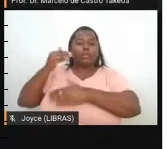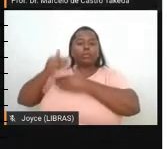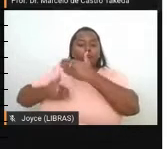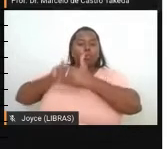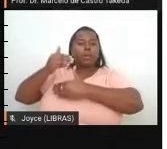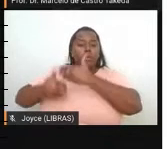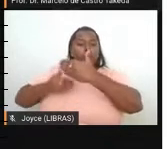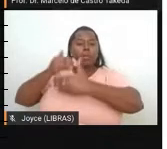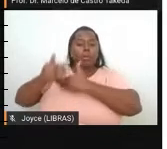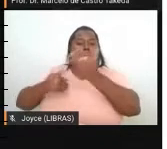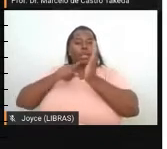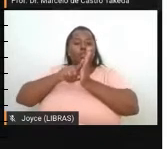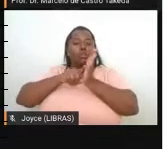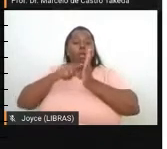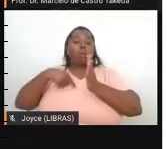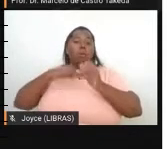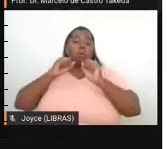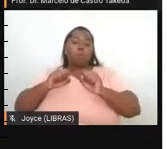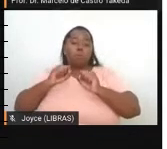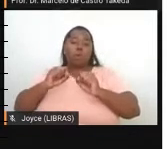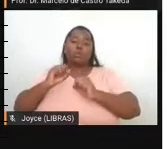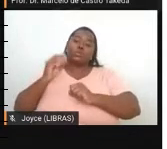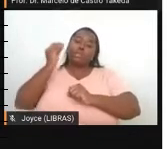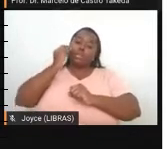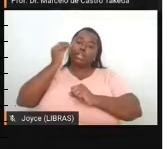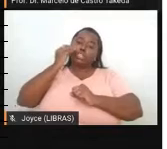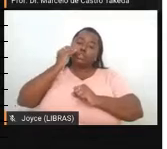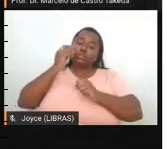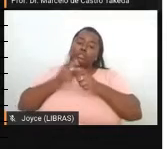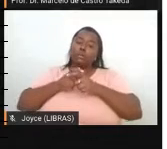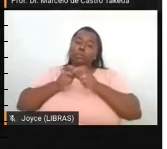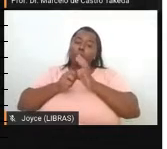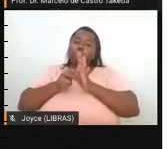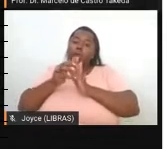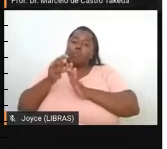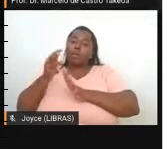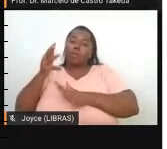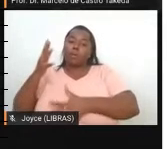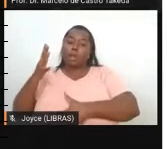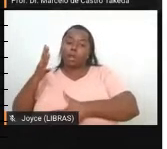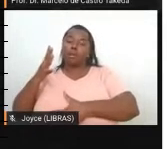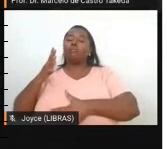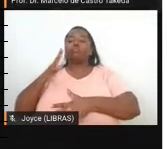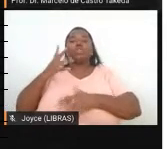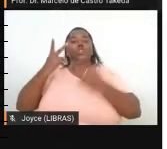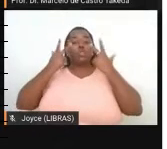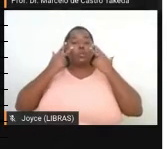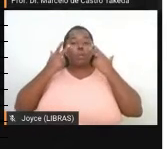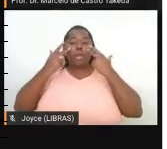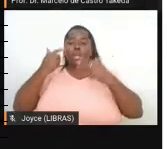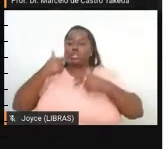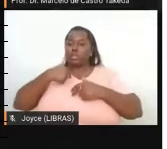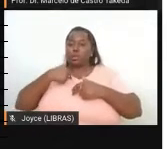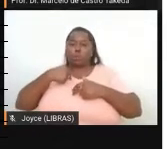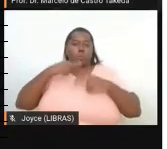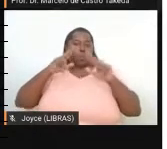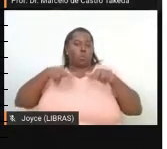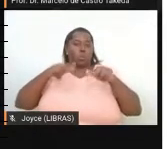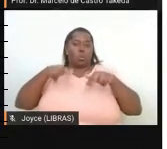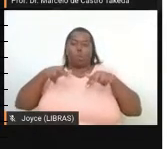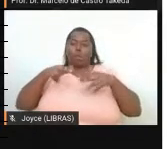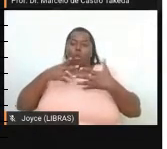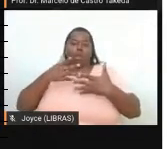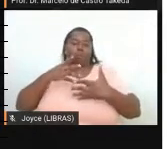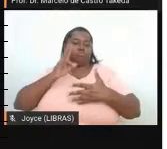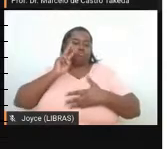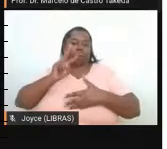questionário, eu posso aumentar esse número de tentativas. Normalmente, eu particularmente nunca tive um aluno que fez mais do que 3 vezes, mas,